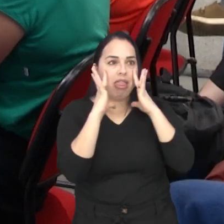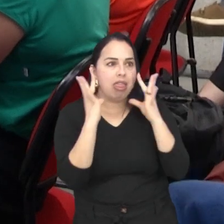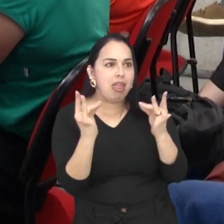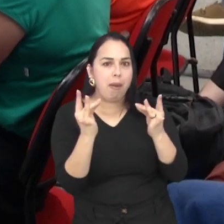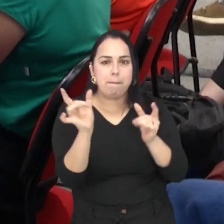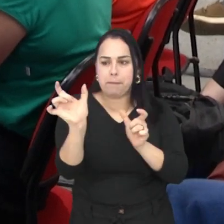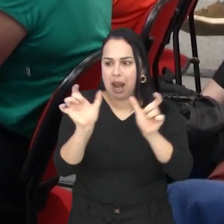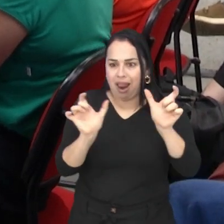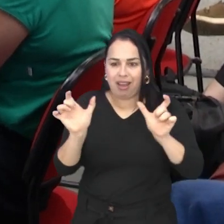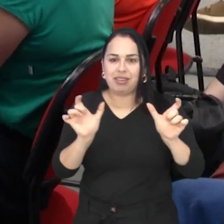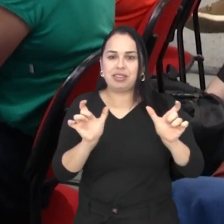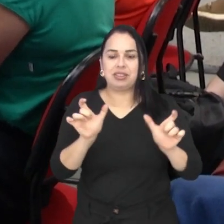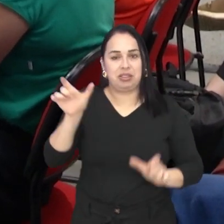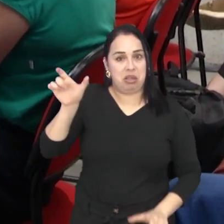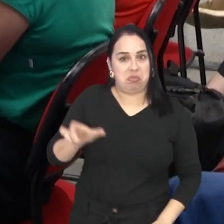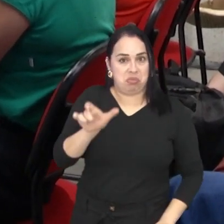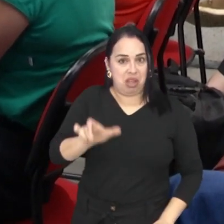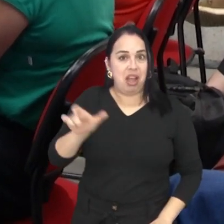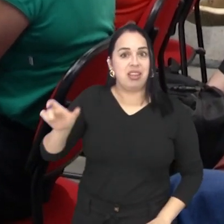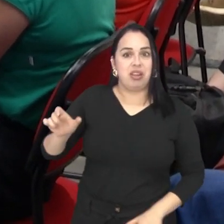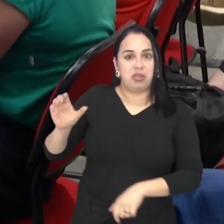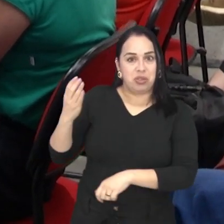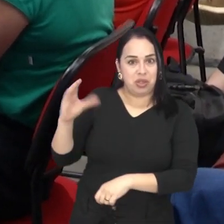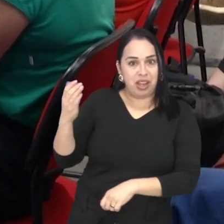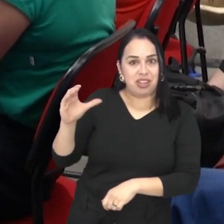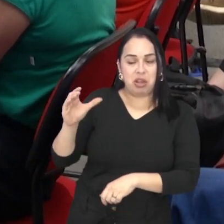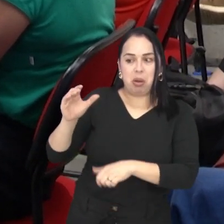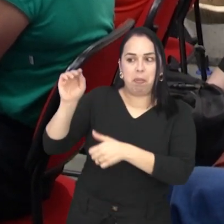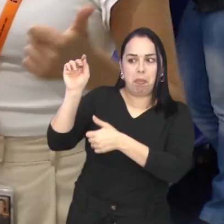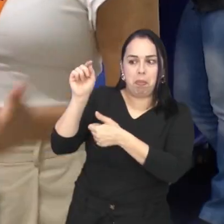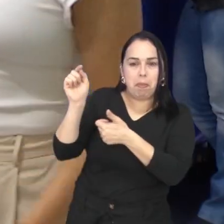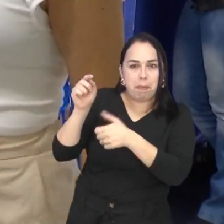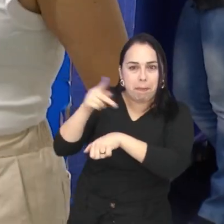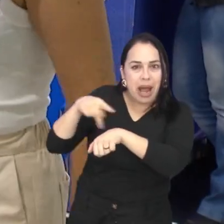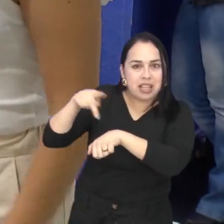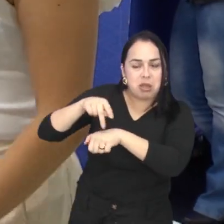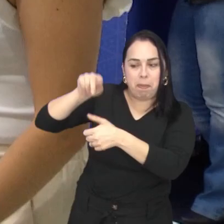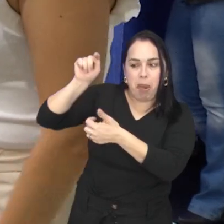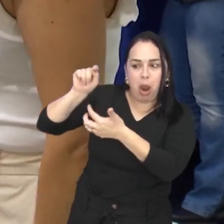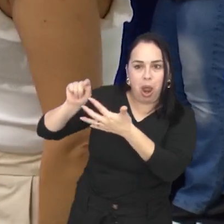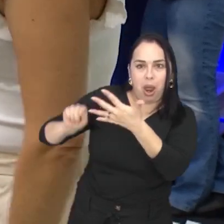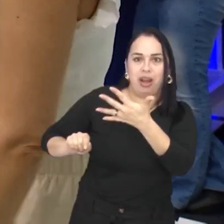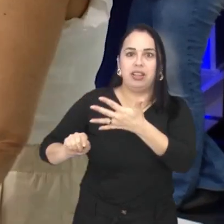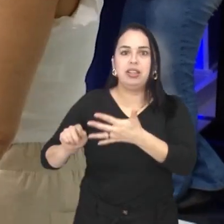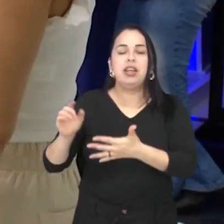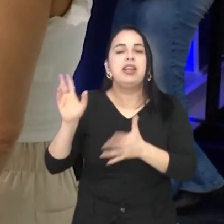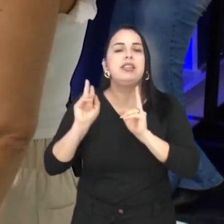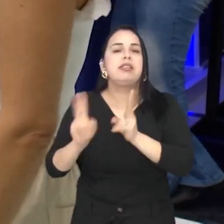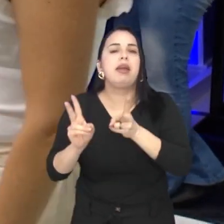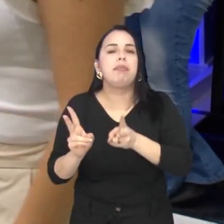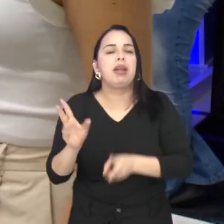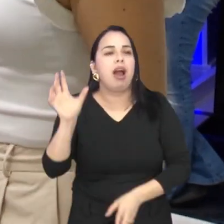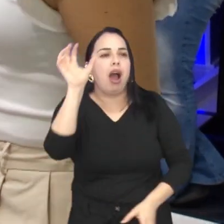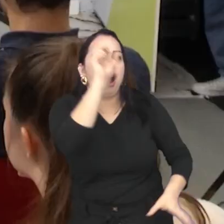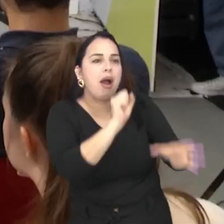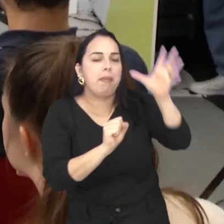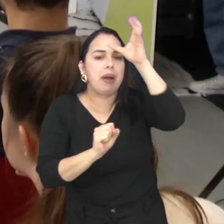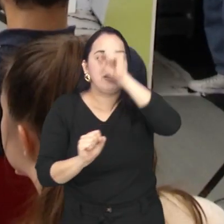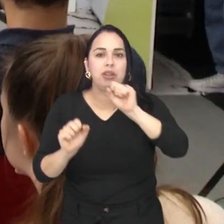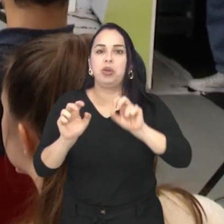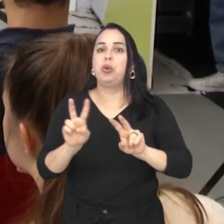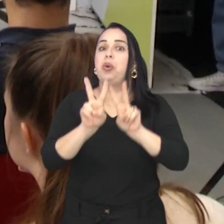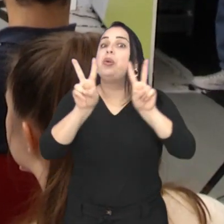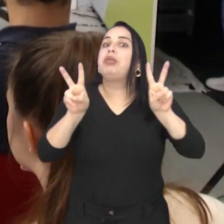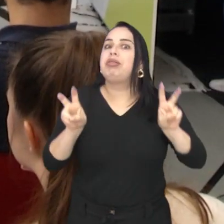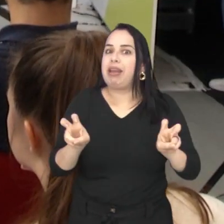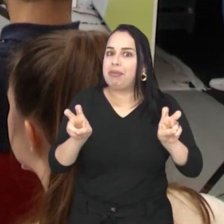atenção a cada palavra Eles são um cientistas internacionais das mais diversas áreas sempre em busca de conhecimento e